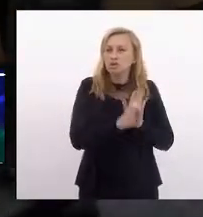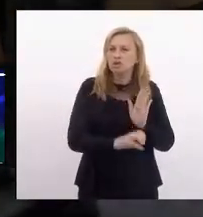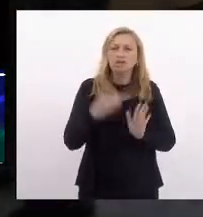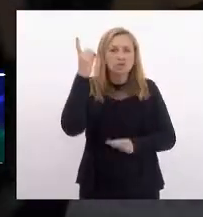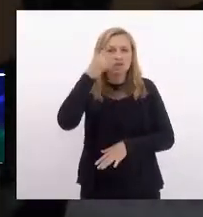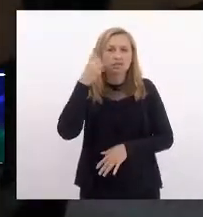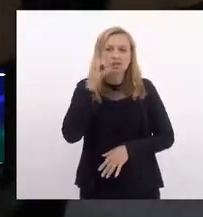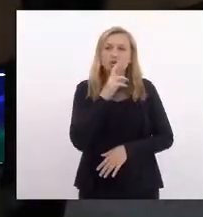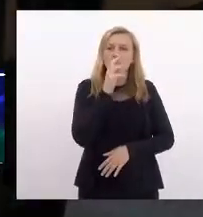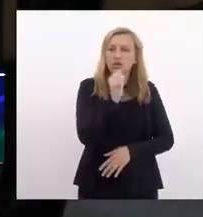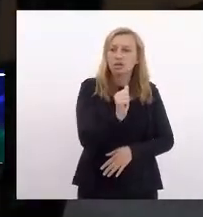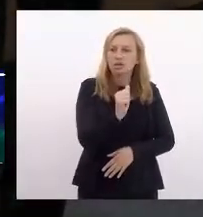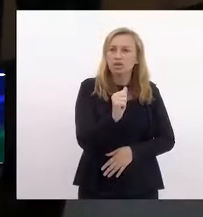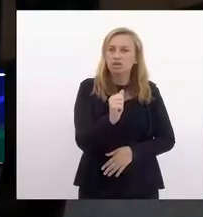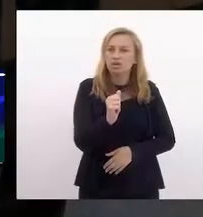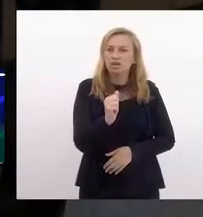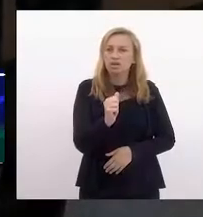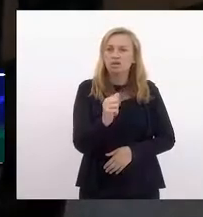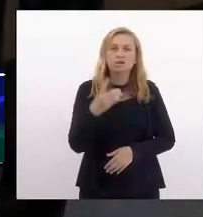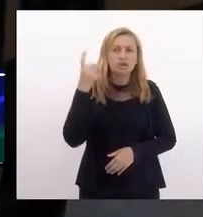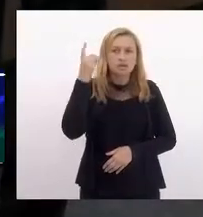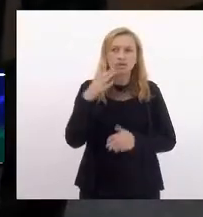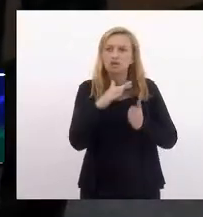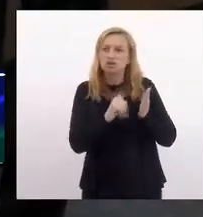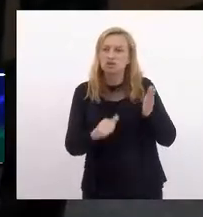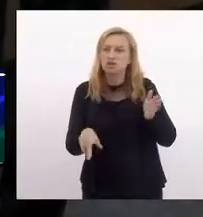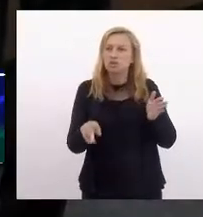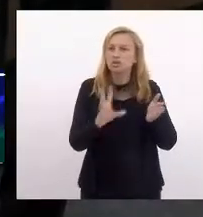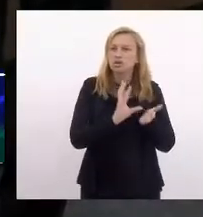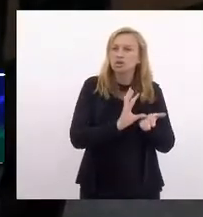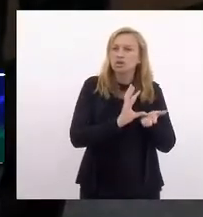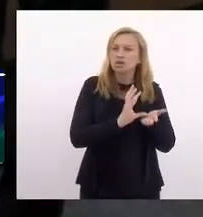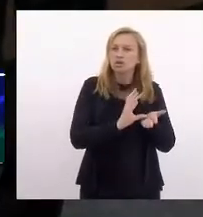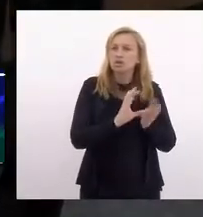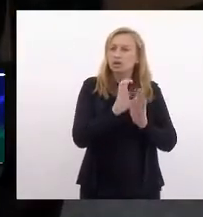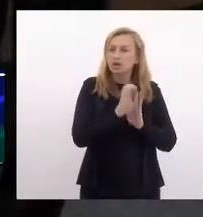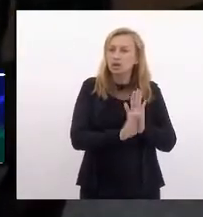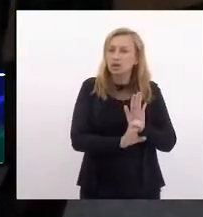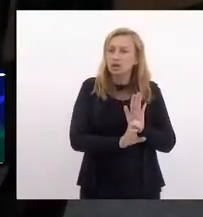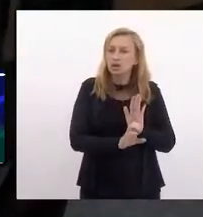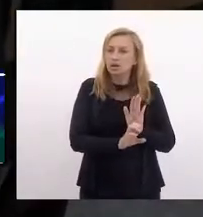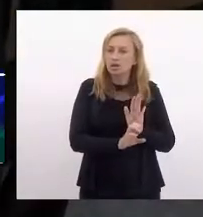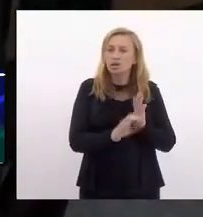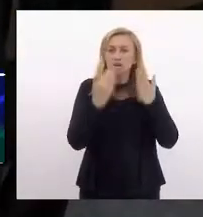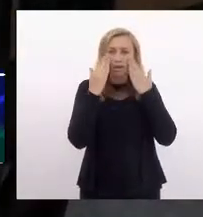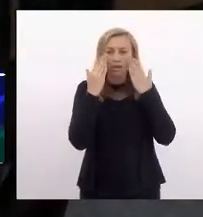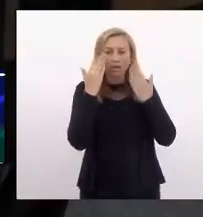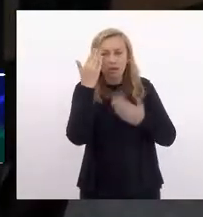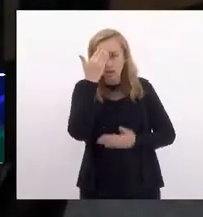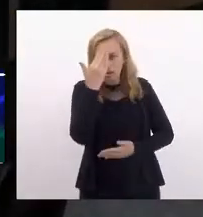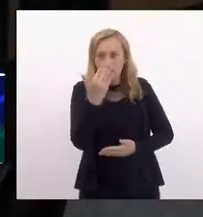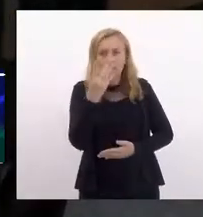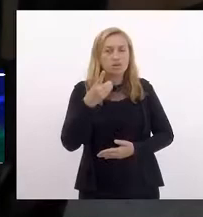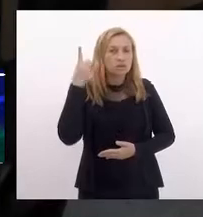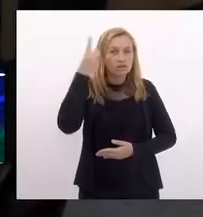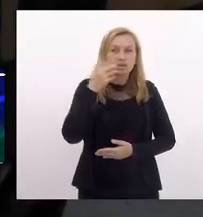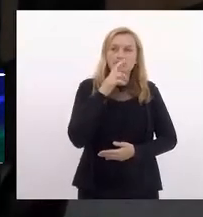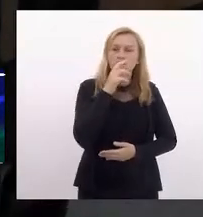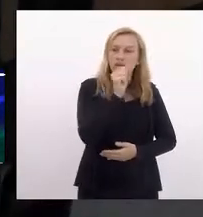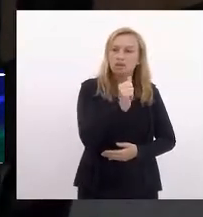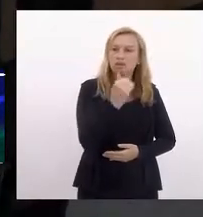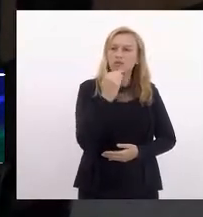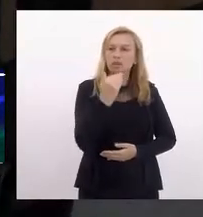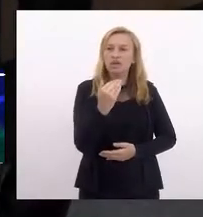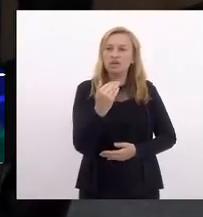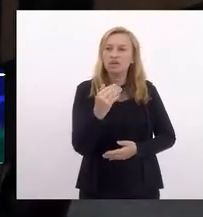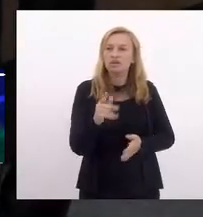das do deputado Rodrigo Amorim executado retirou as emendas muito gentilmente Agradeço ao Deputado Rodrigo Amorim e